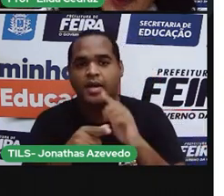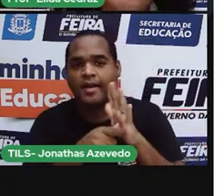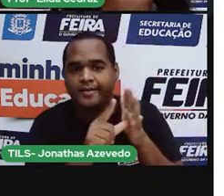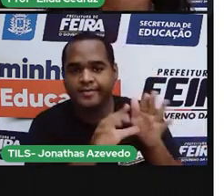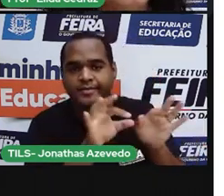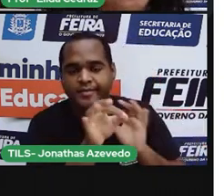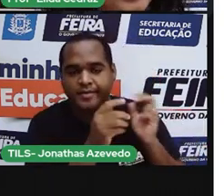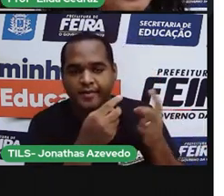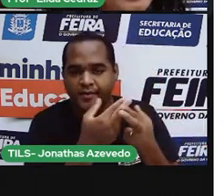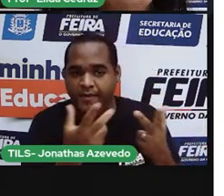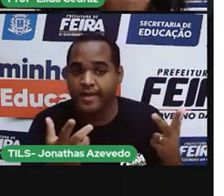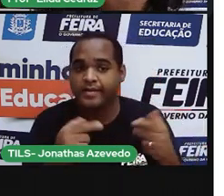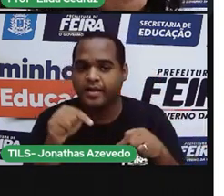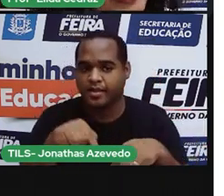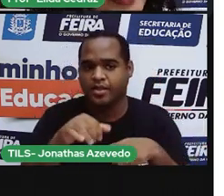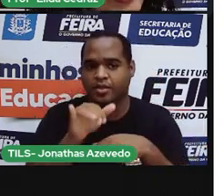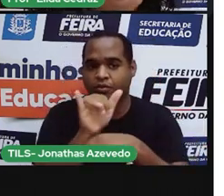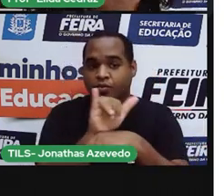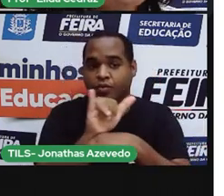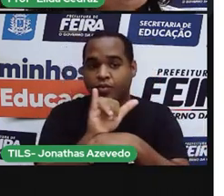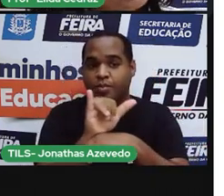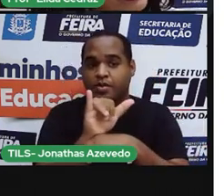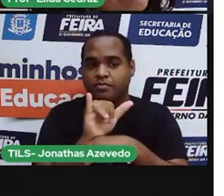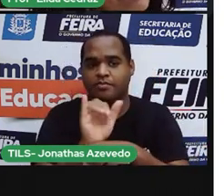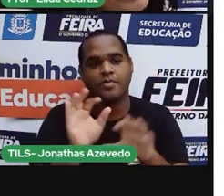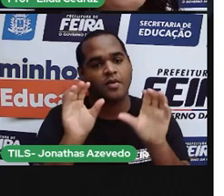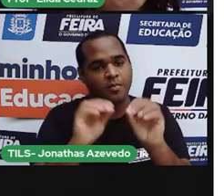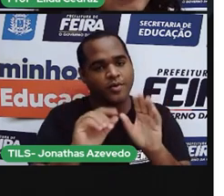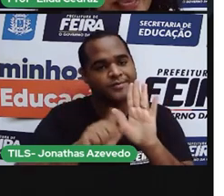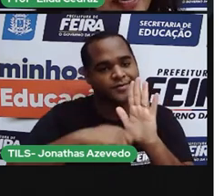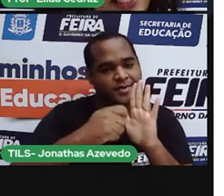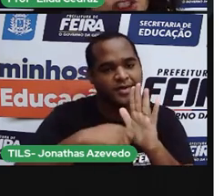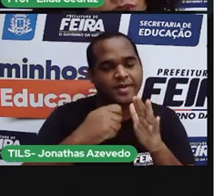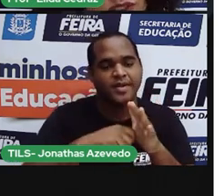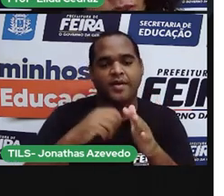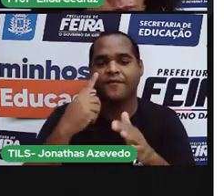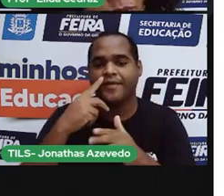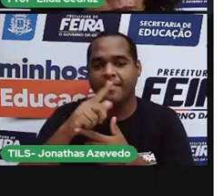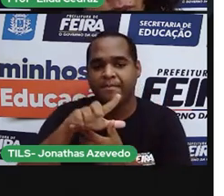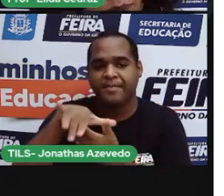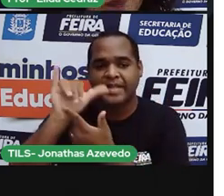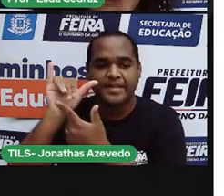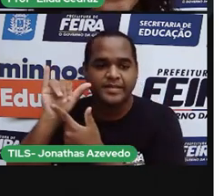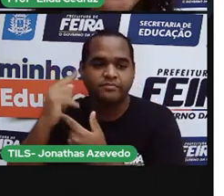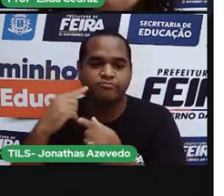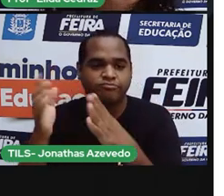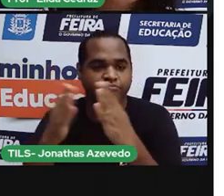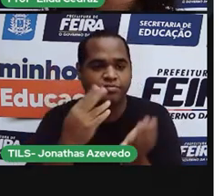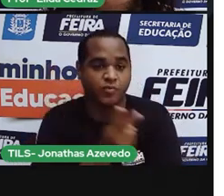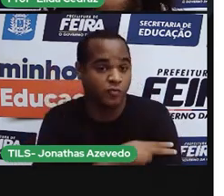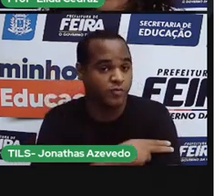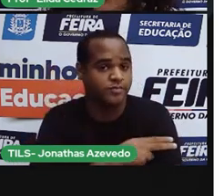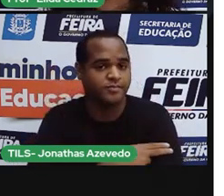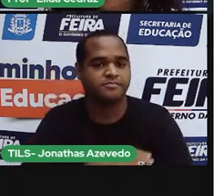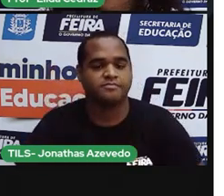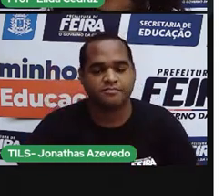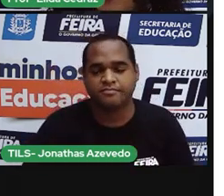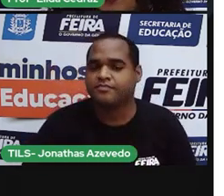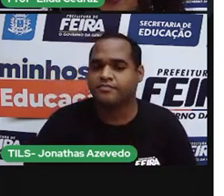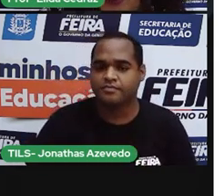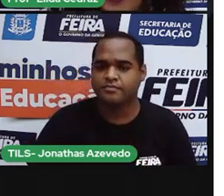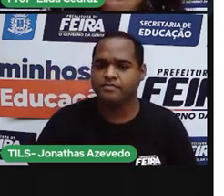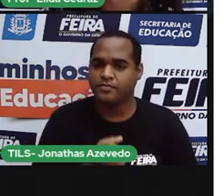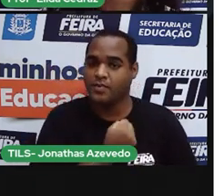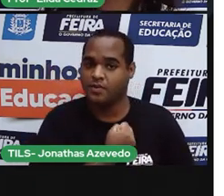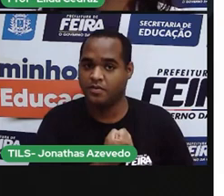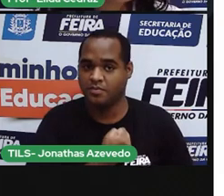nesta aula aqui no canal, porque a aula fica gravada na playlist do segundo ano. A questão